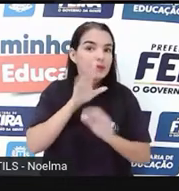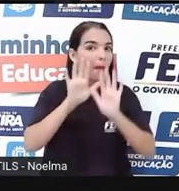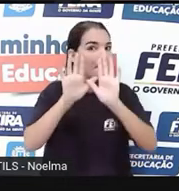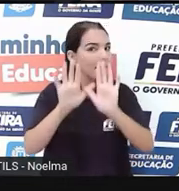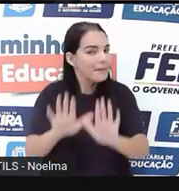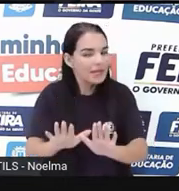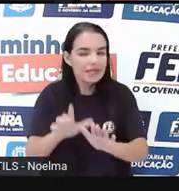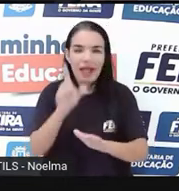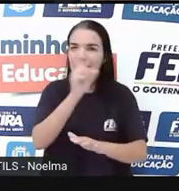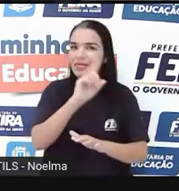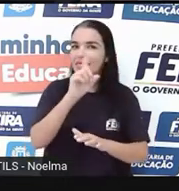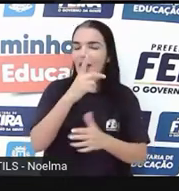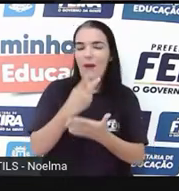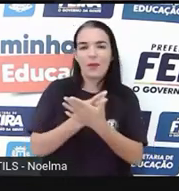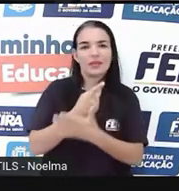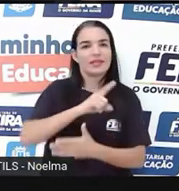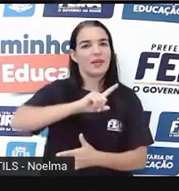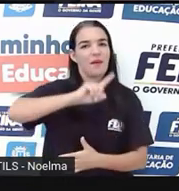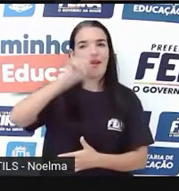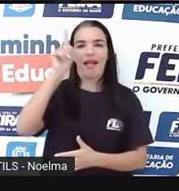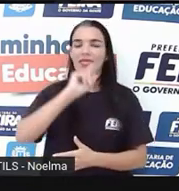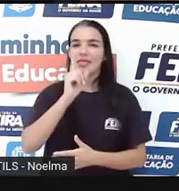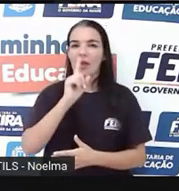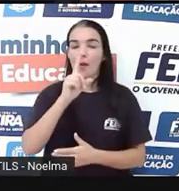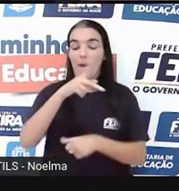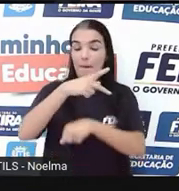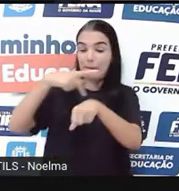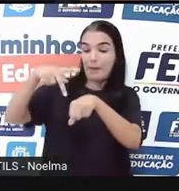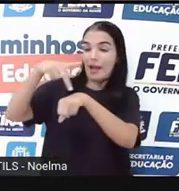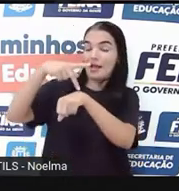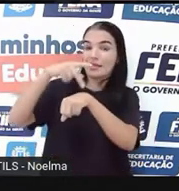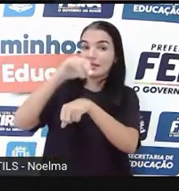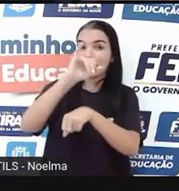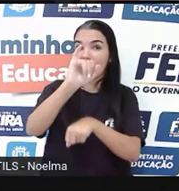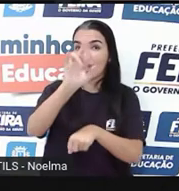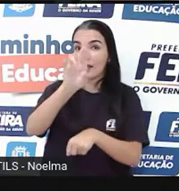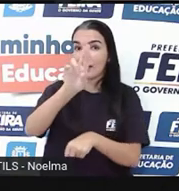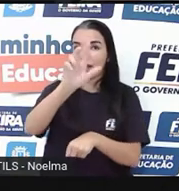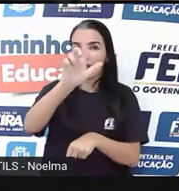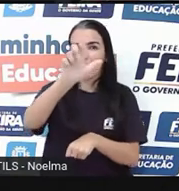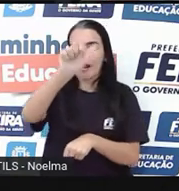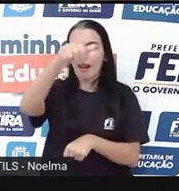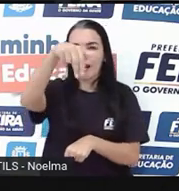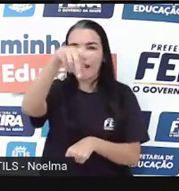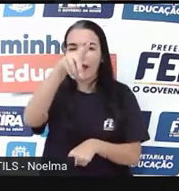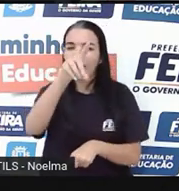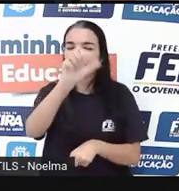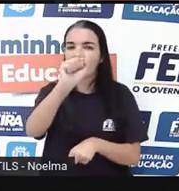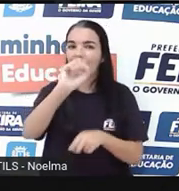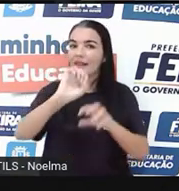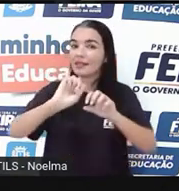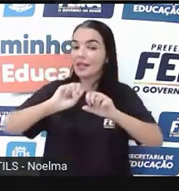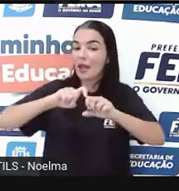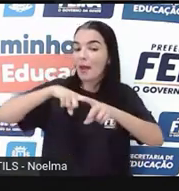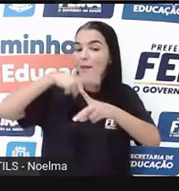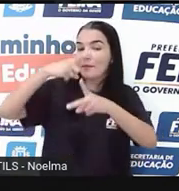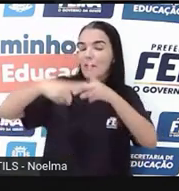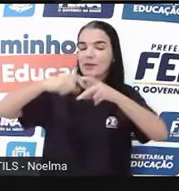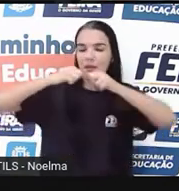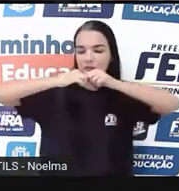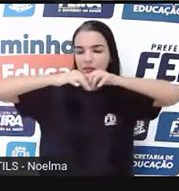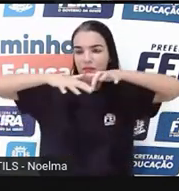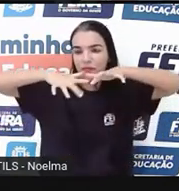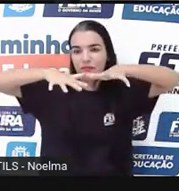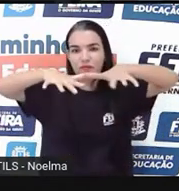na Irlanda. E a partir daí, a festa foi se espalhando por todo o mundo, para as